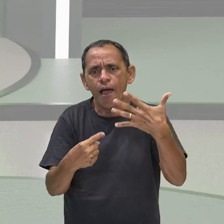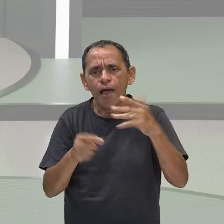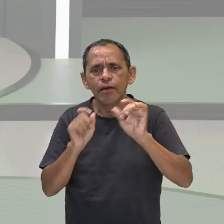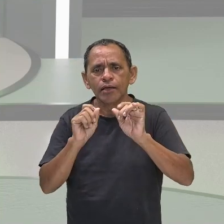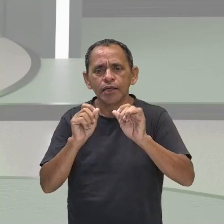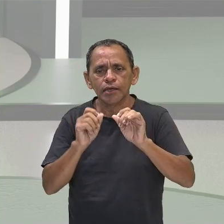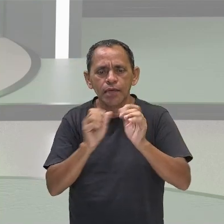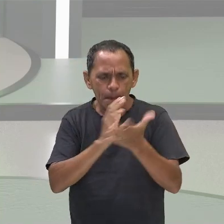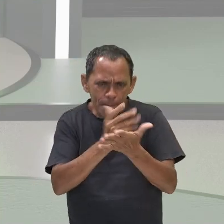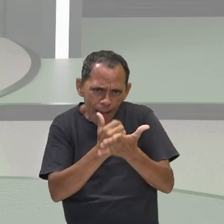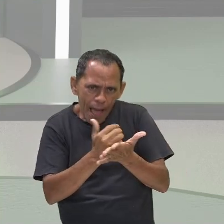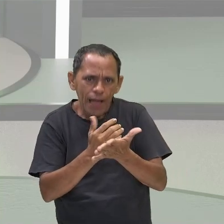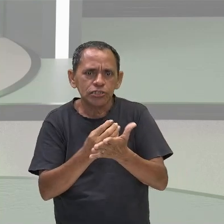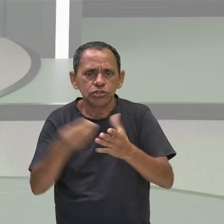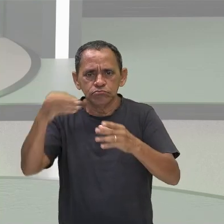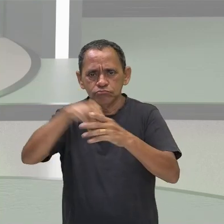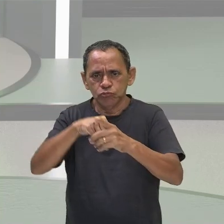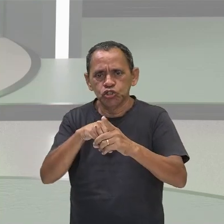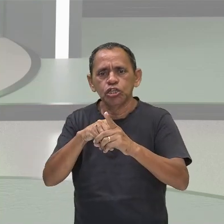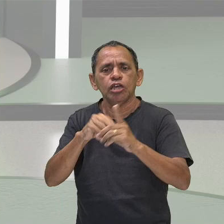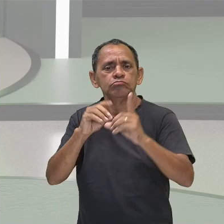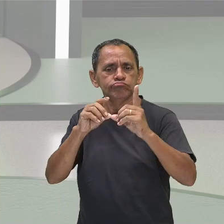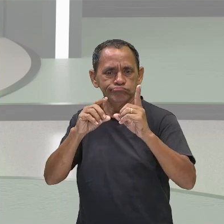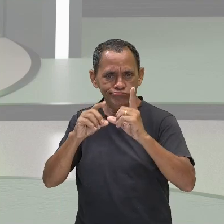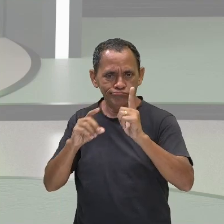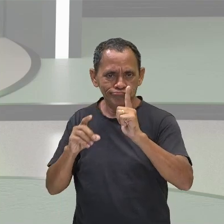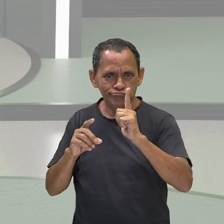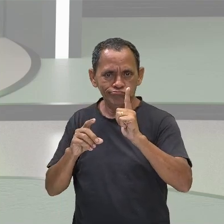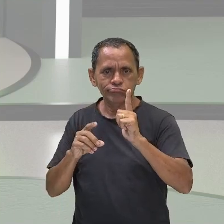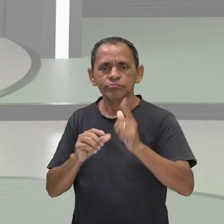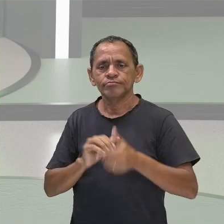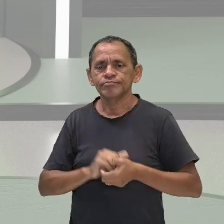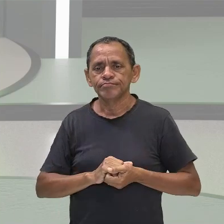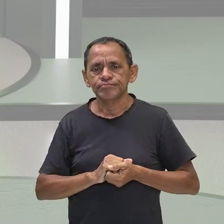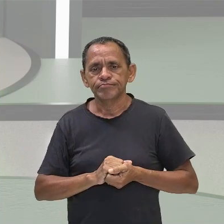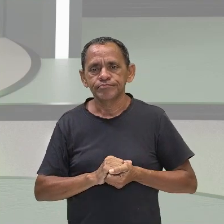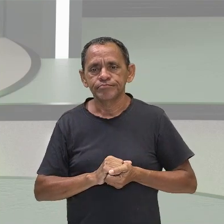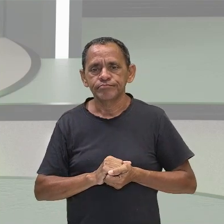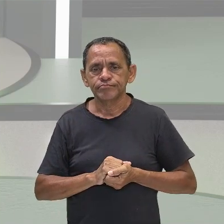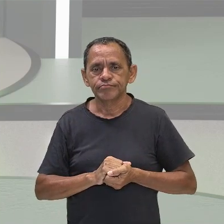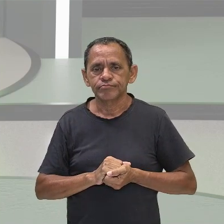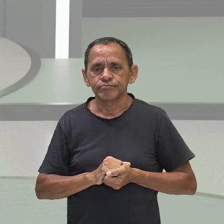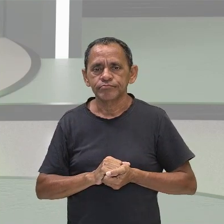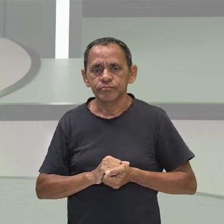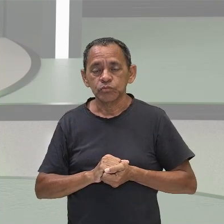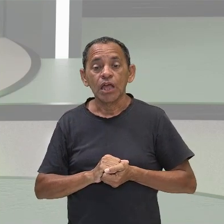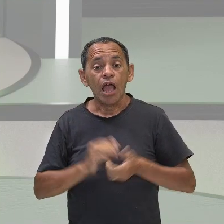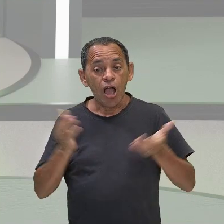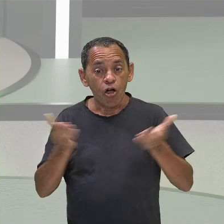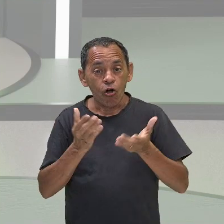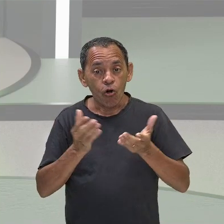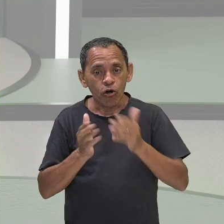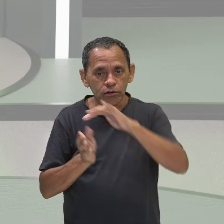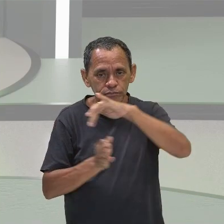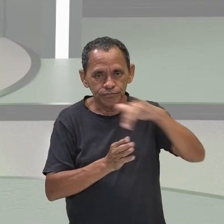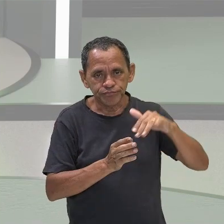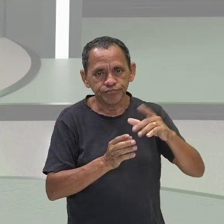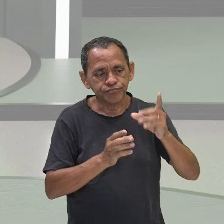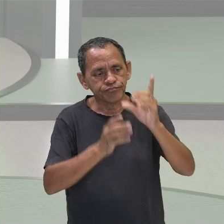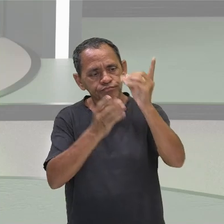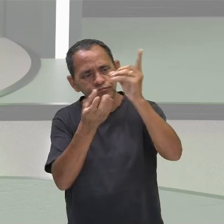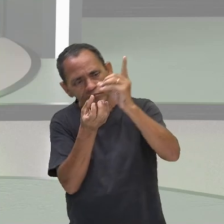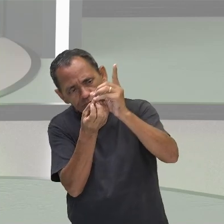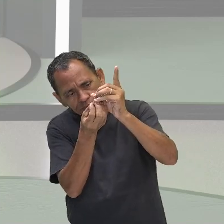parte interna do órgão reprodutor masculino. Vamos lá agora para o testículo. Olha